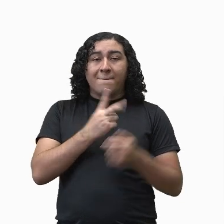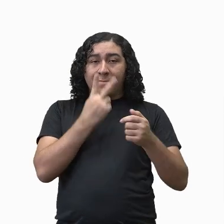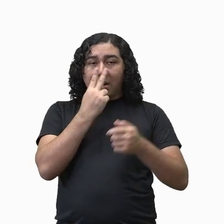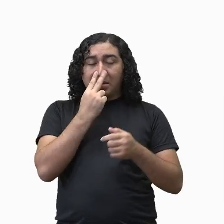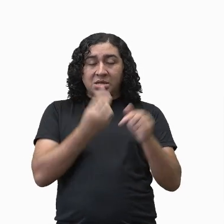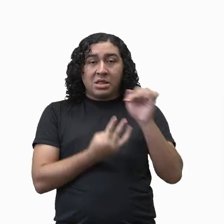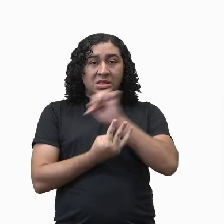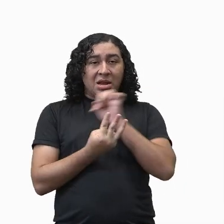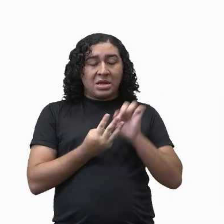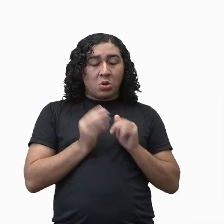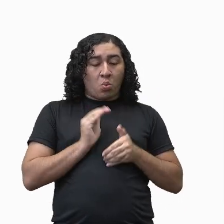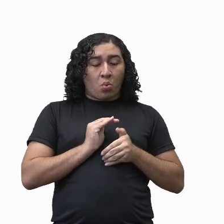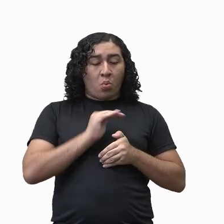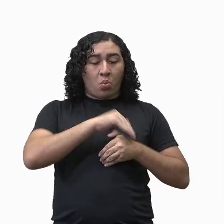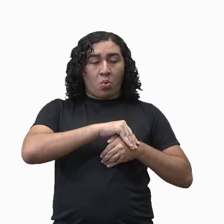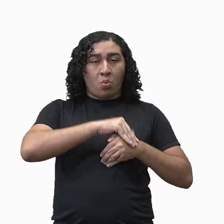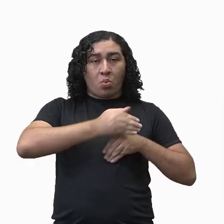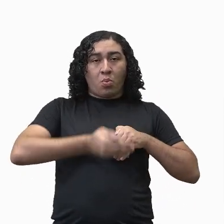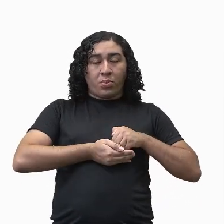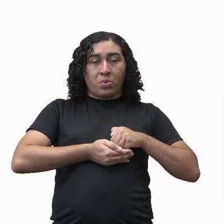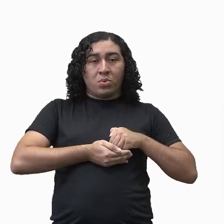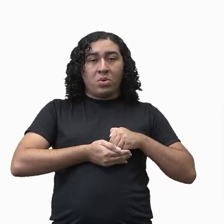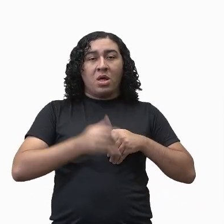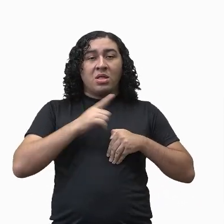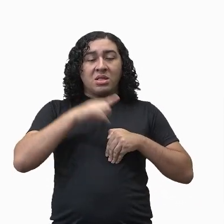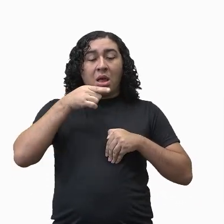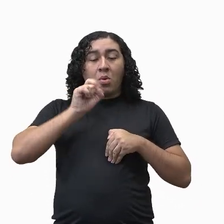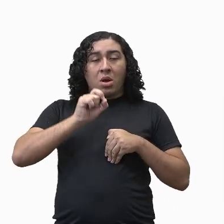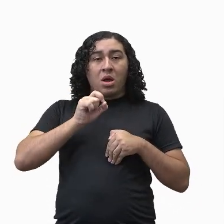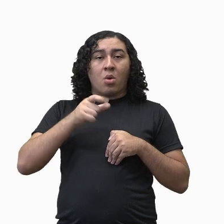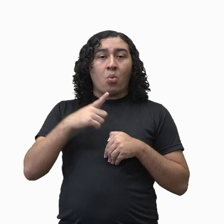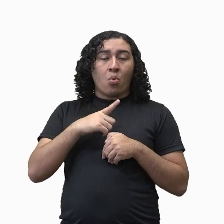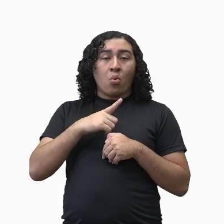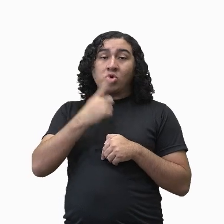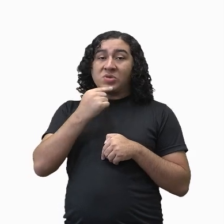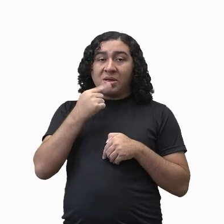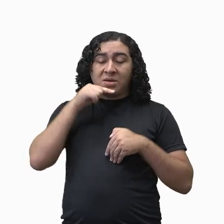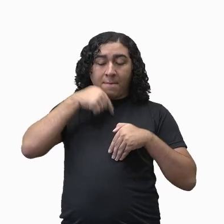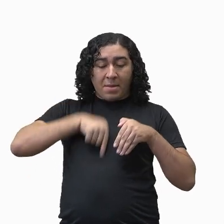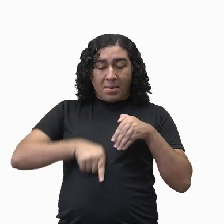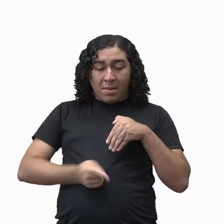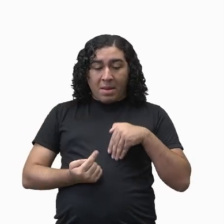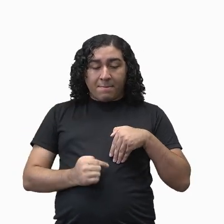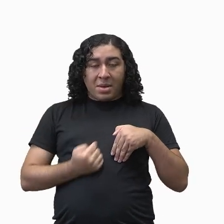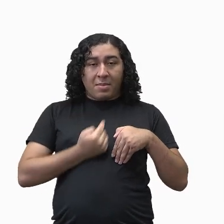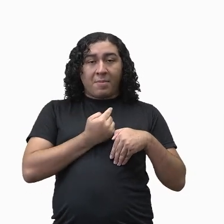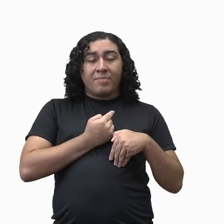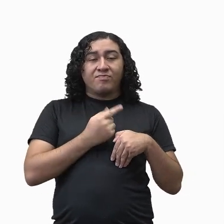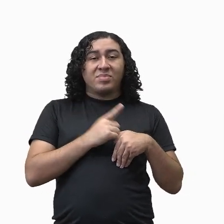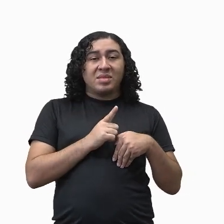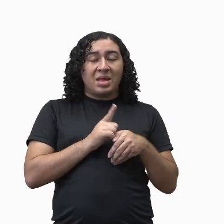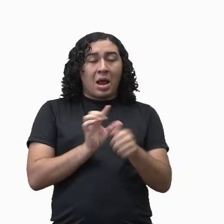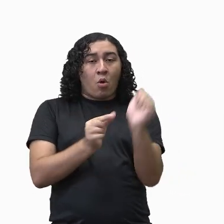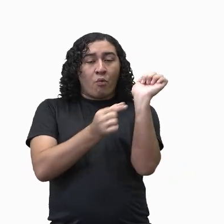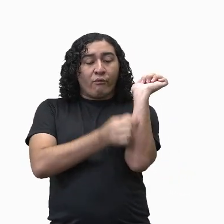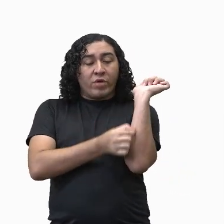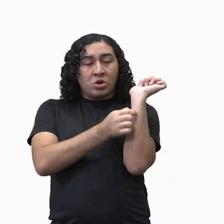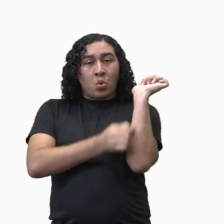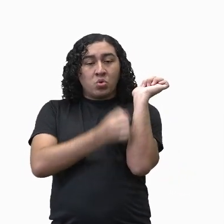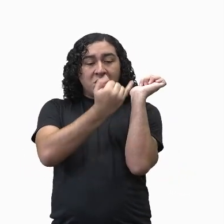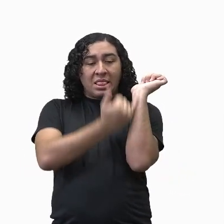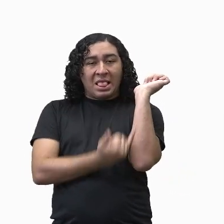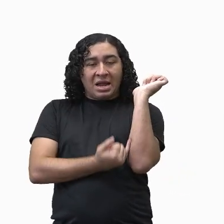cavidades. Tem um momento que o sangue venoso vai se misturar com o sangue arterial, ou